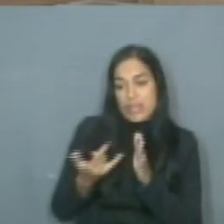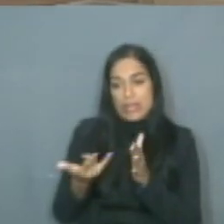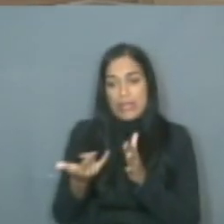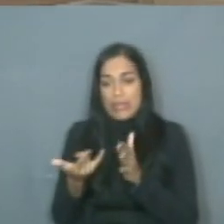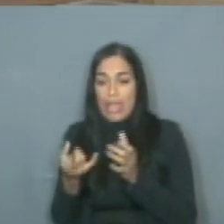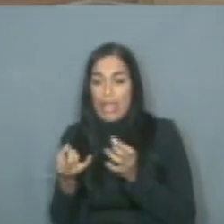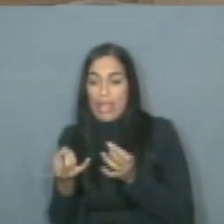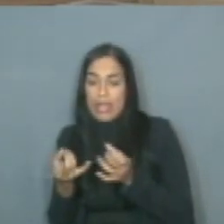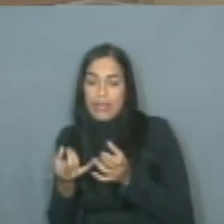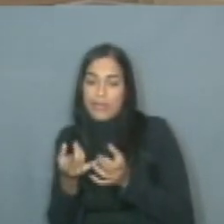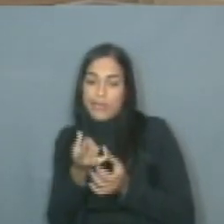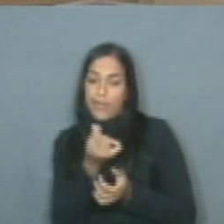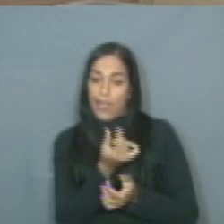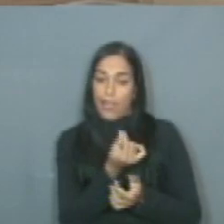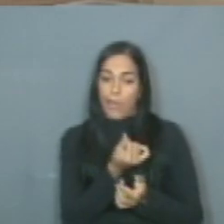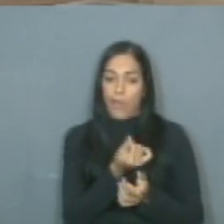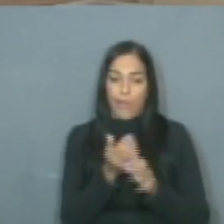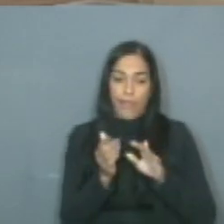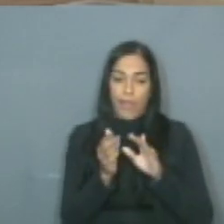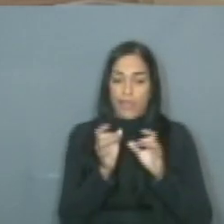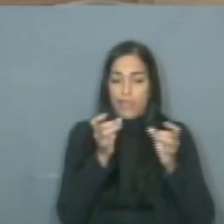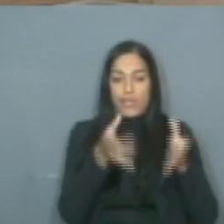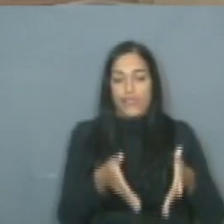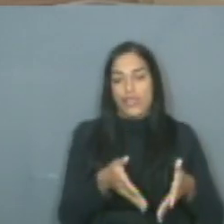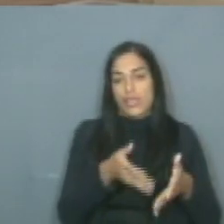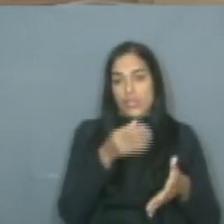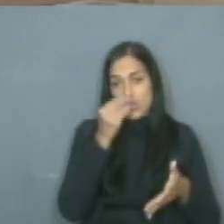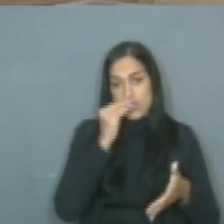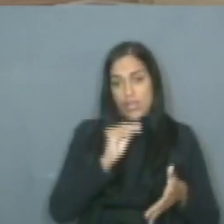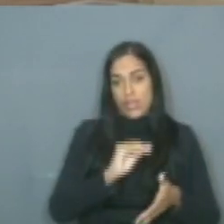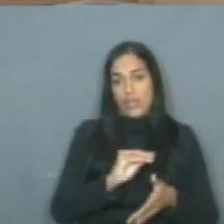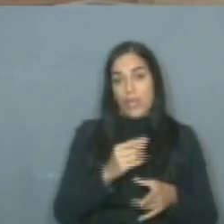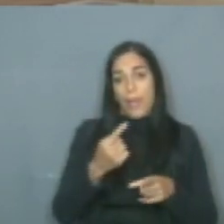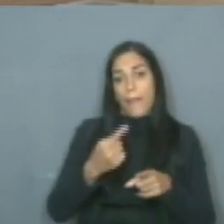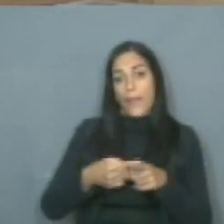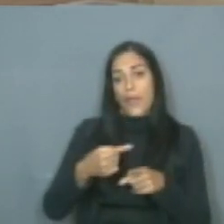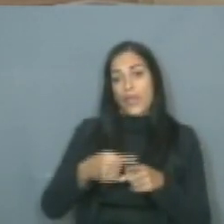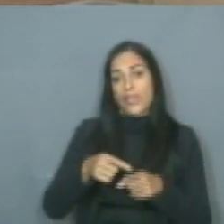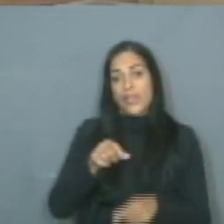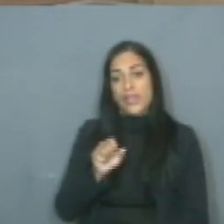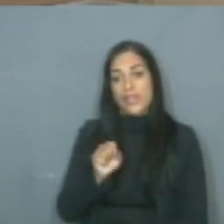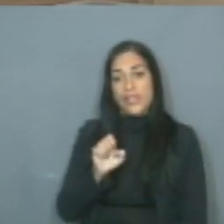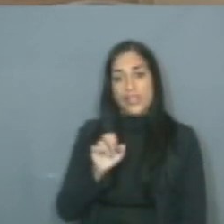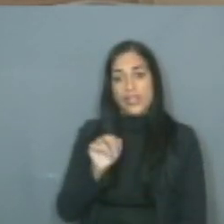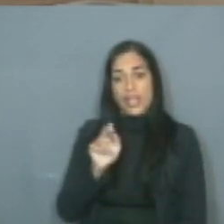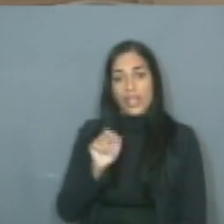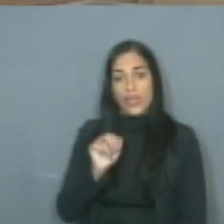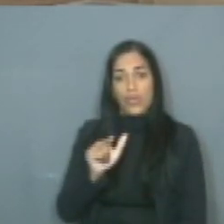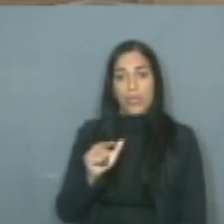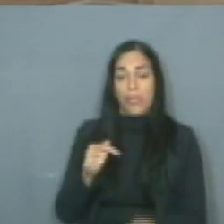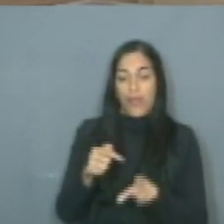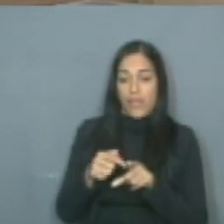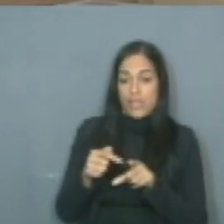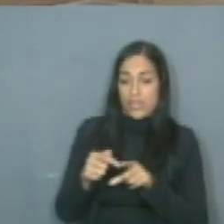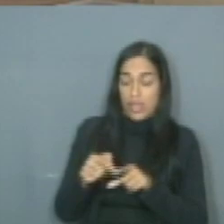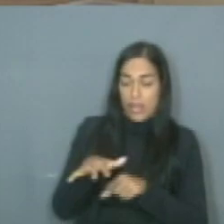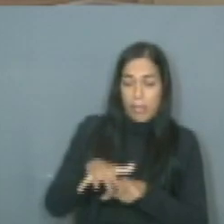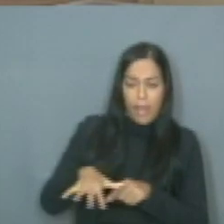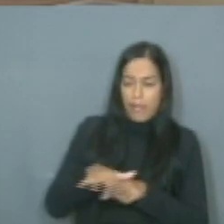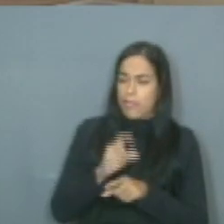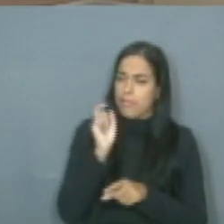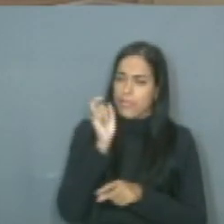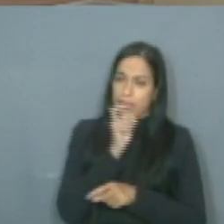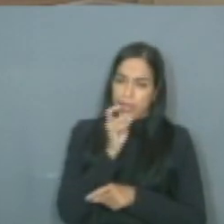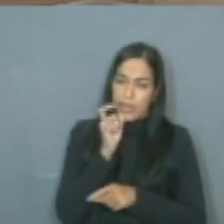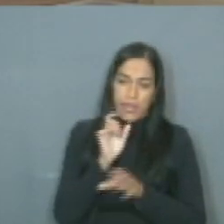X e valeriam Y, porque Setúbal iria se tornar um bairro. Isso é uma completa mentira. A